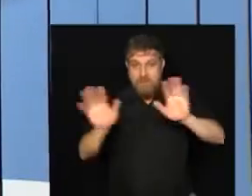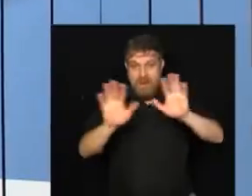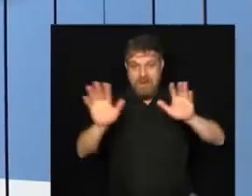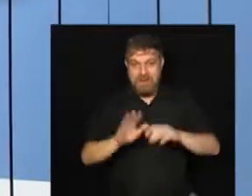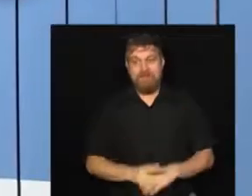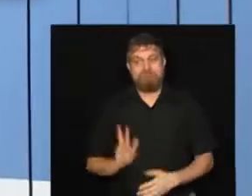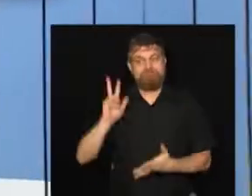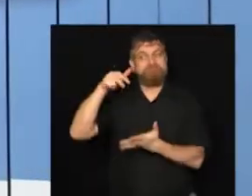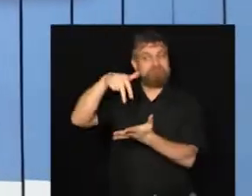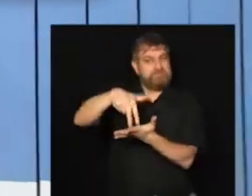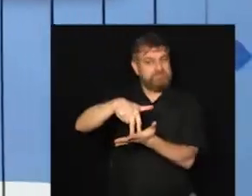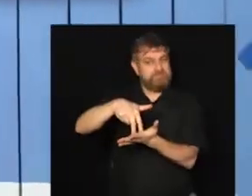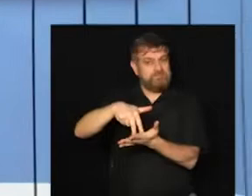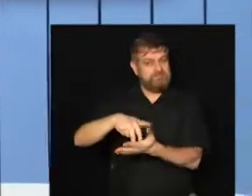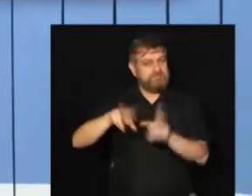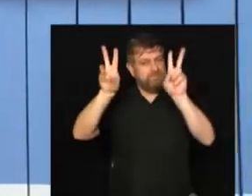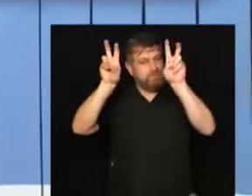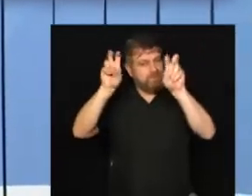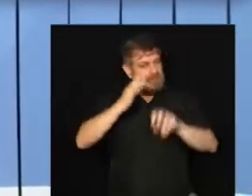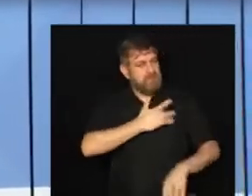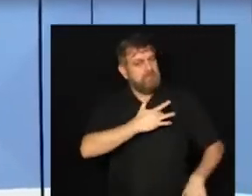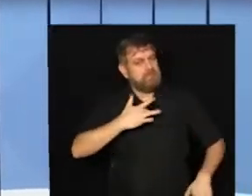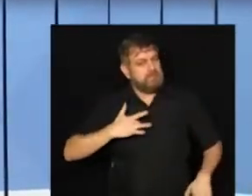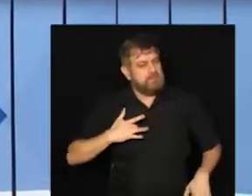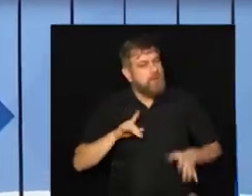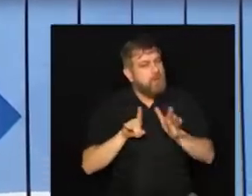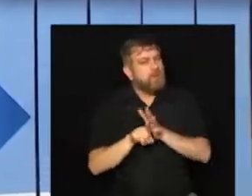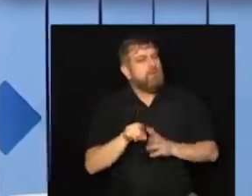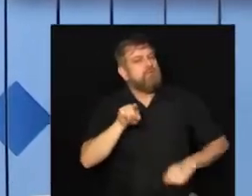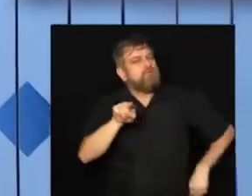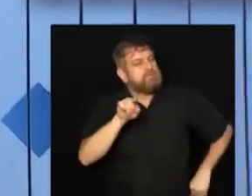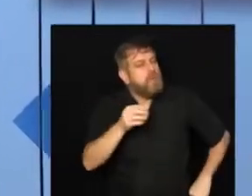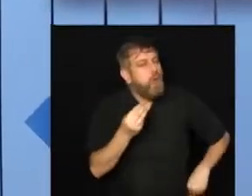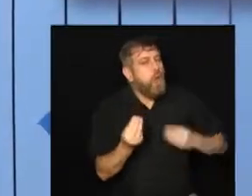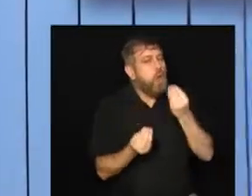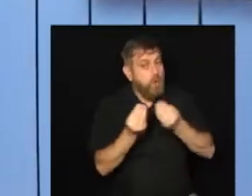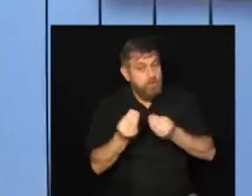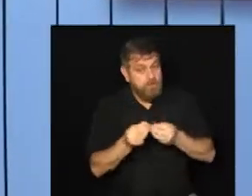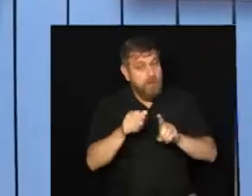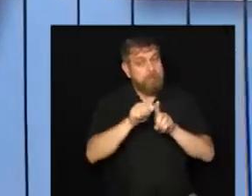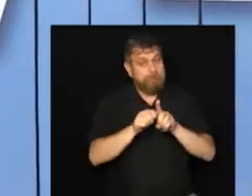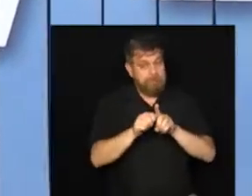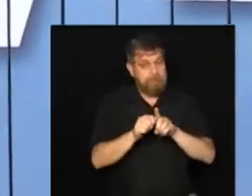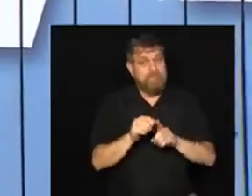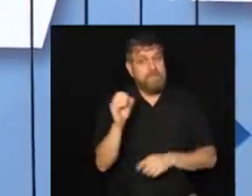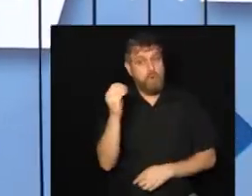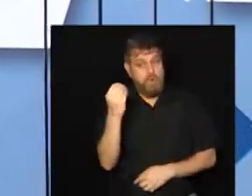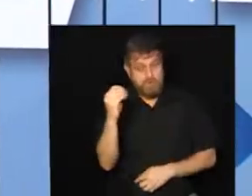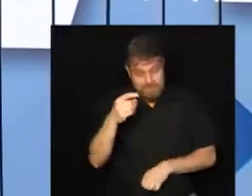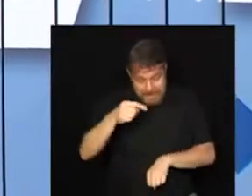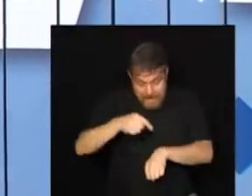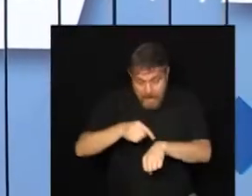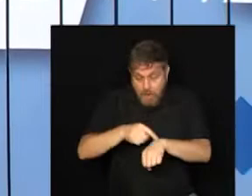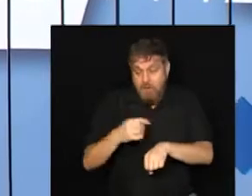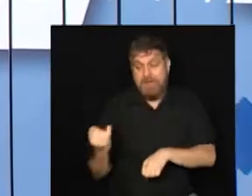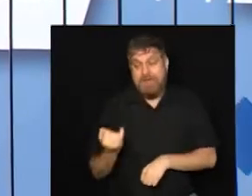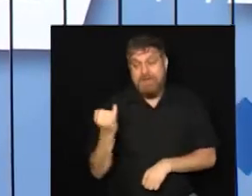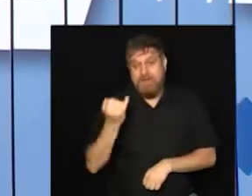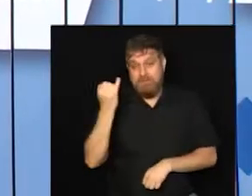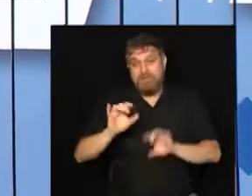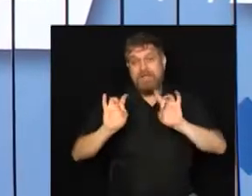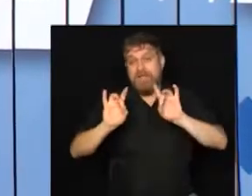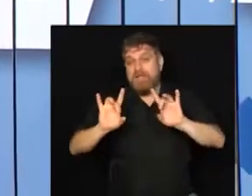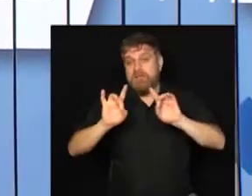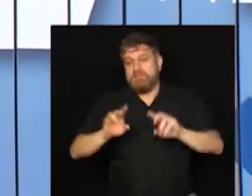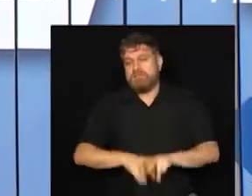Olá, tô na área, hein? Bora falar de saúde. Como é que anda tu, hein? Olha, outubro tá aí. É um momento muito importante e especial